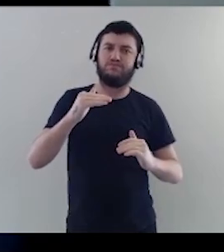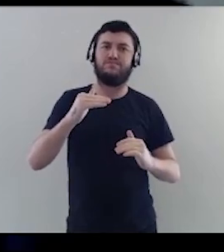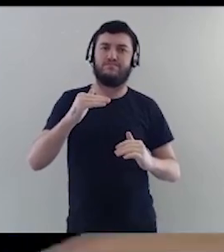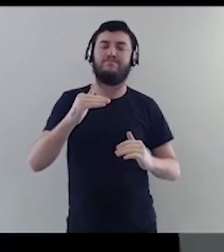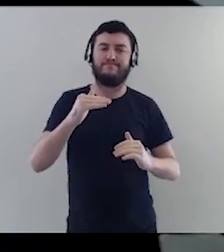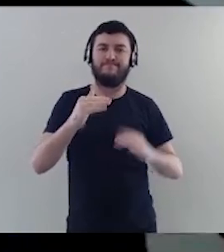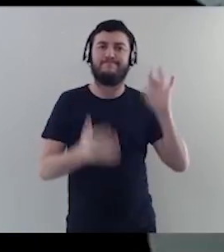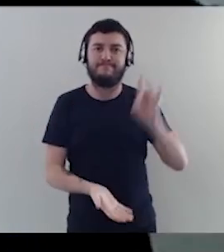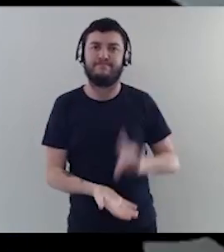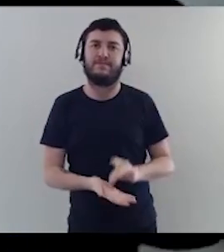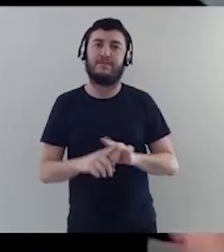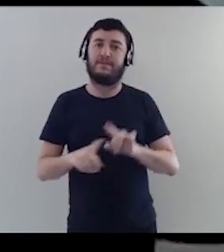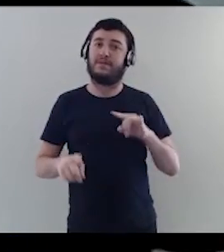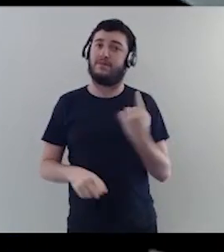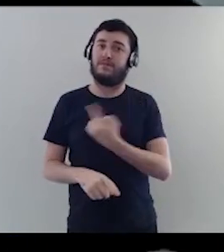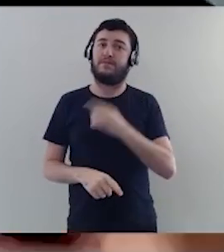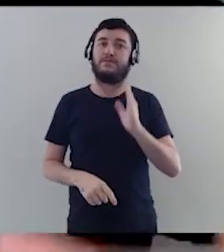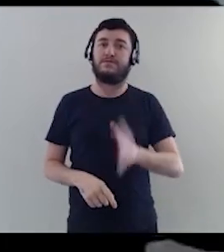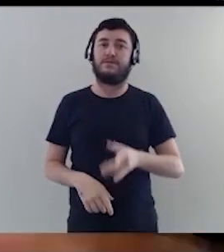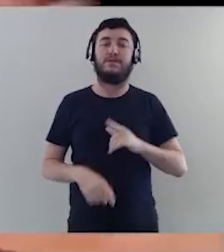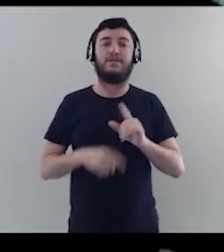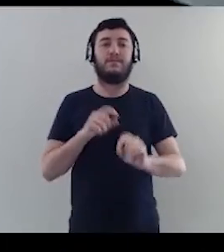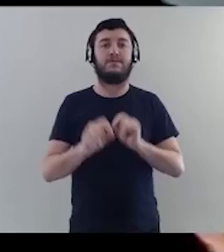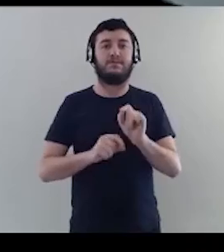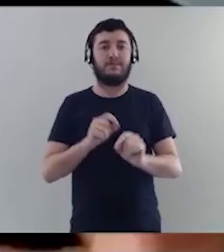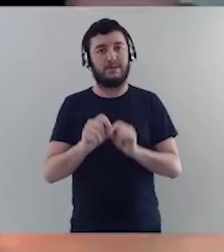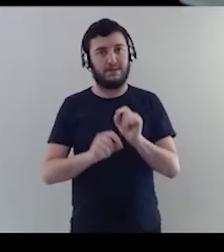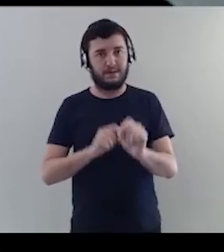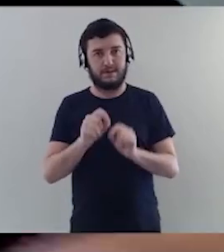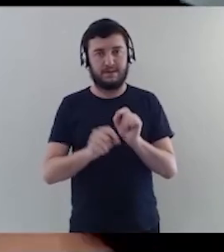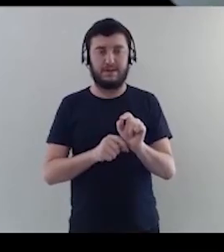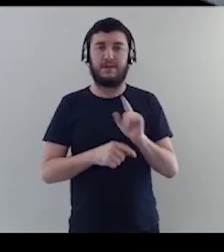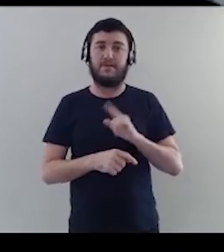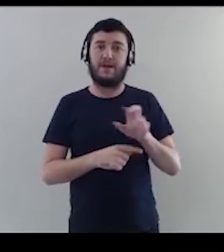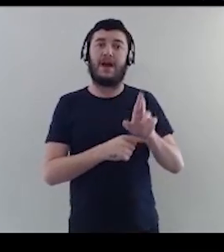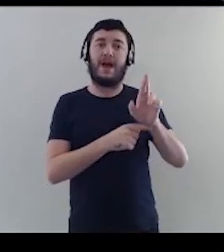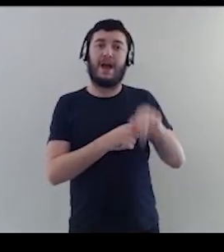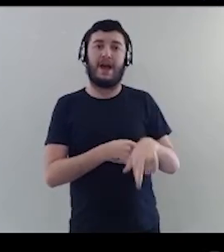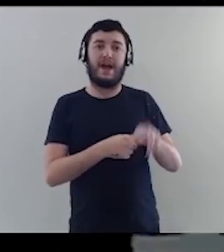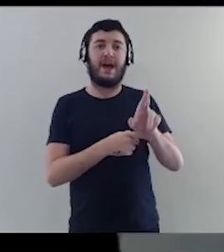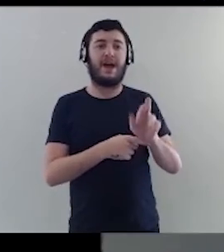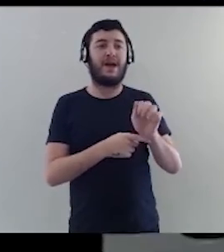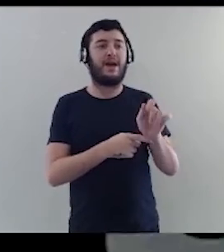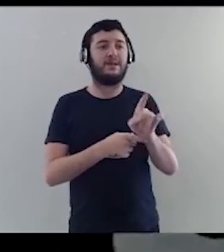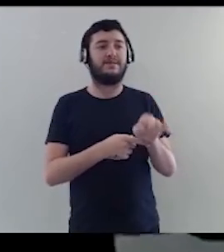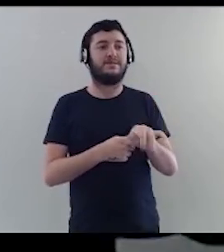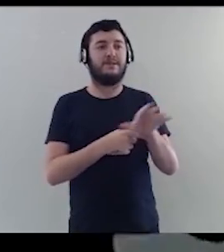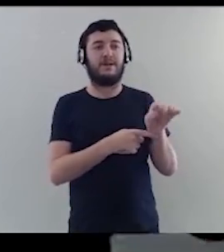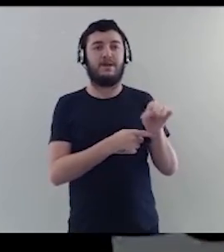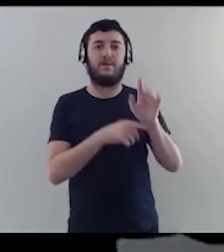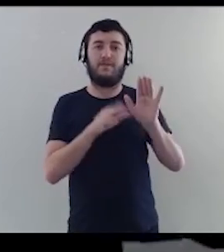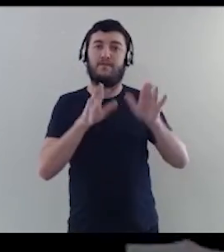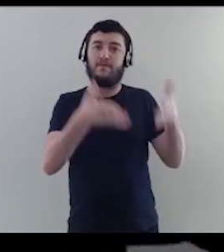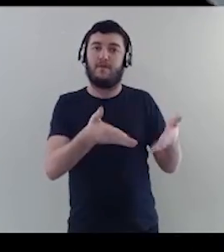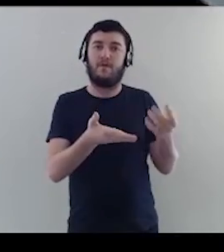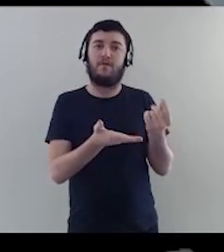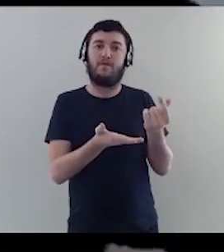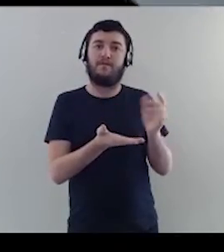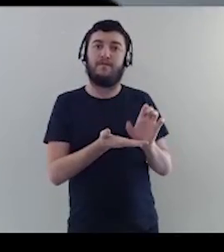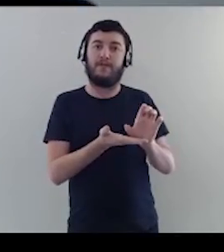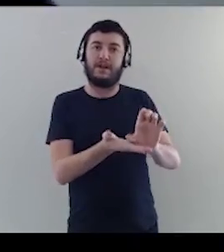desproporcionada, mas nós restringimos os efeitos por razões de exceção financeira e de interesse público. Mas para o futuro, a situação